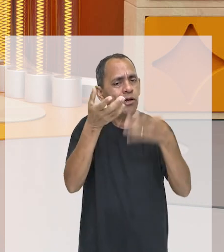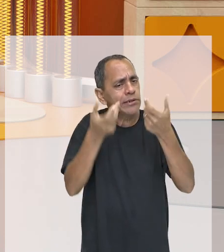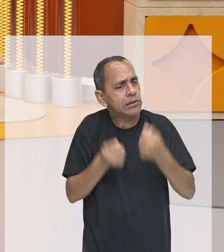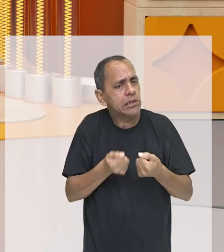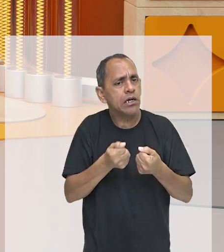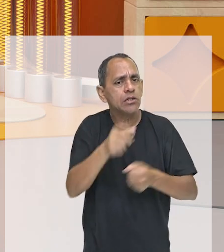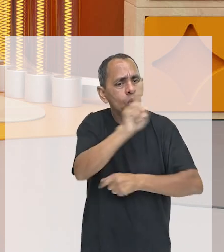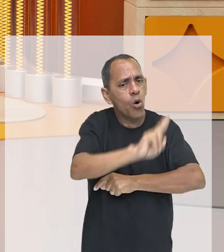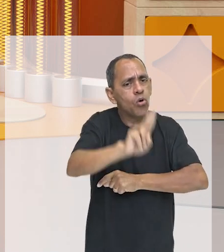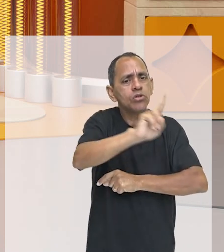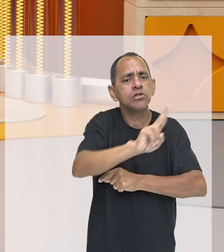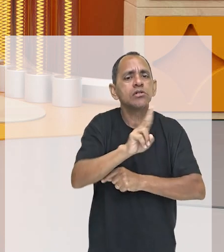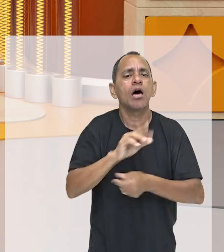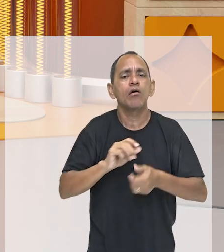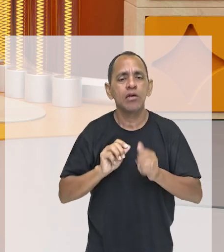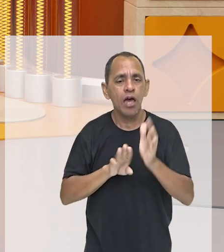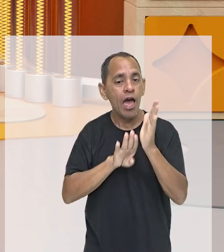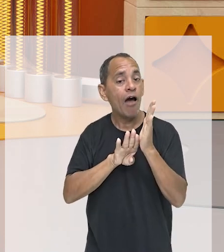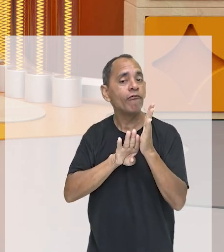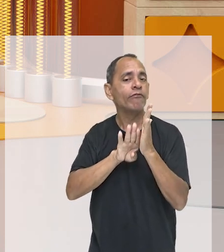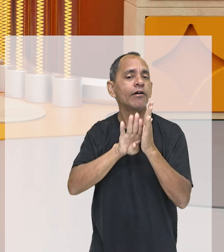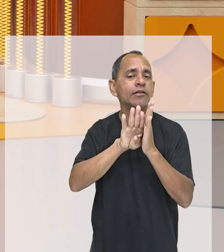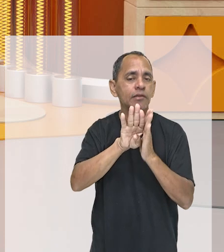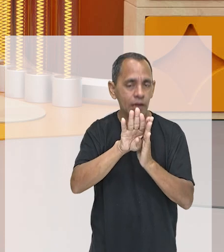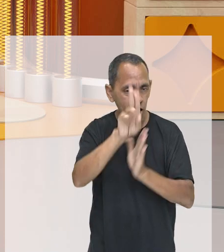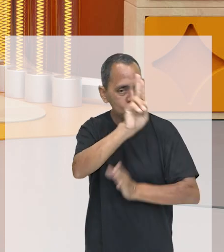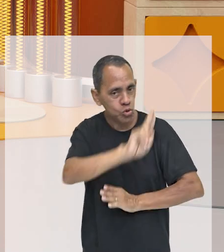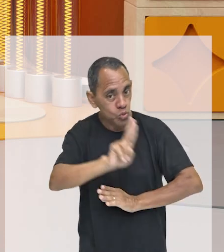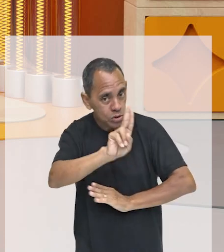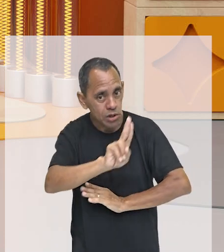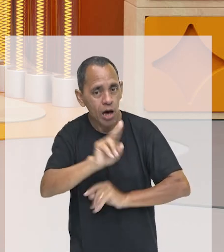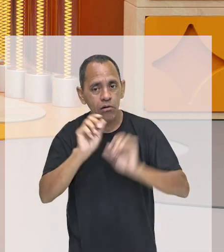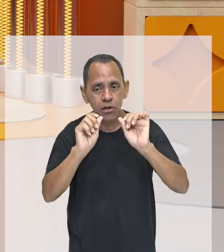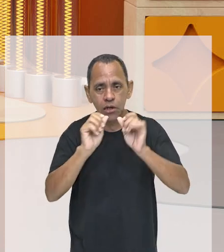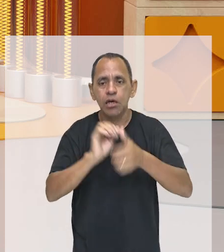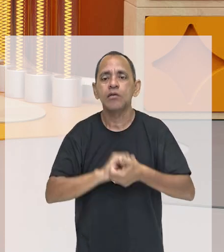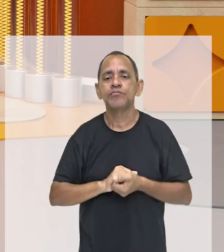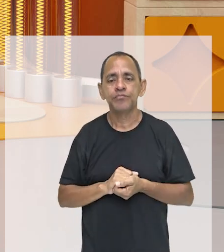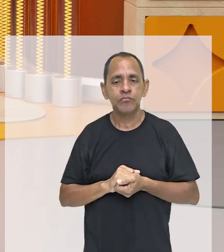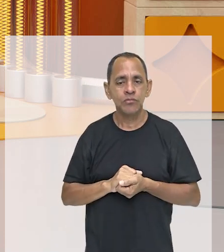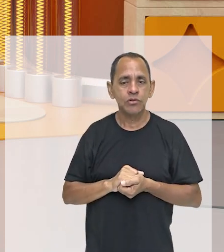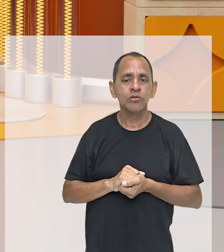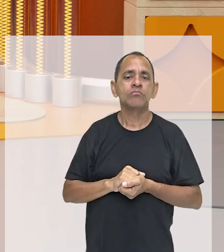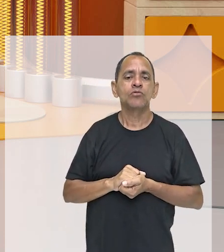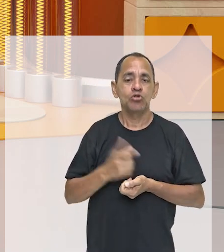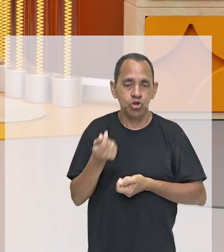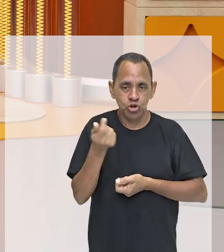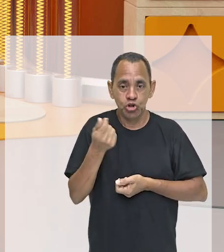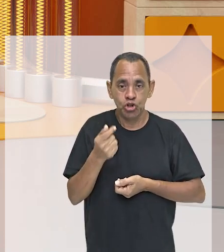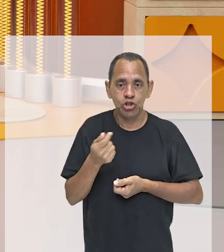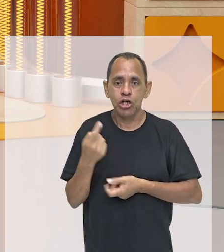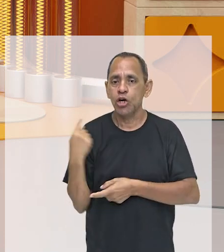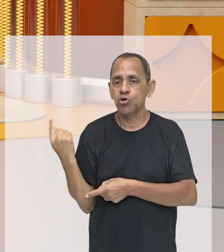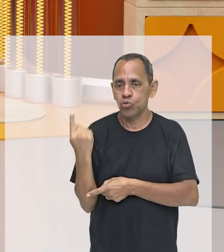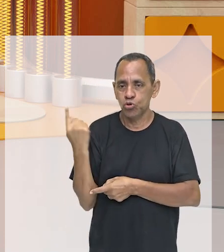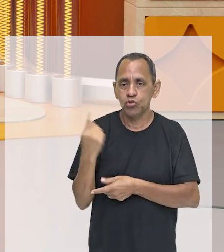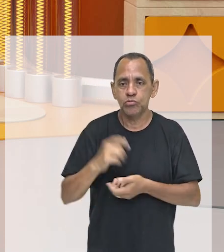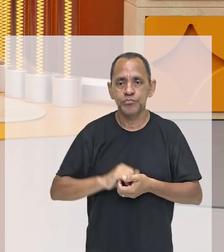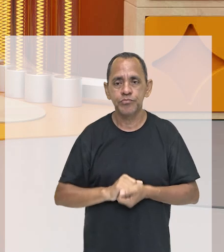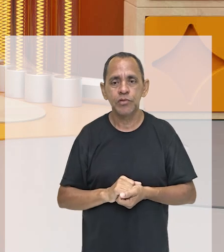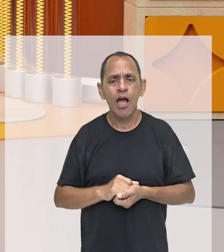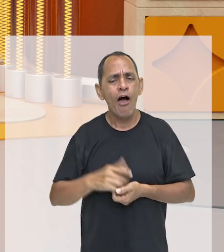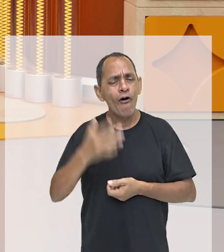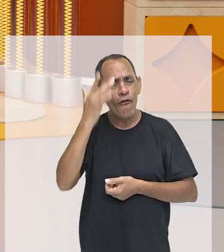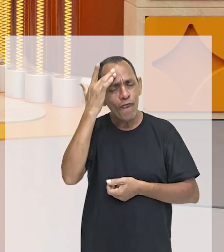como vantagem a utilização de uma única moeda, que acabou aí tendo o euro. Além de facilitar o quê? O turismo,